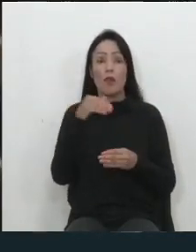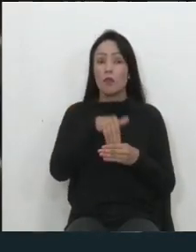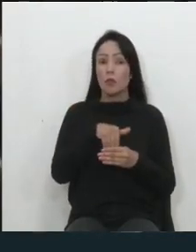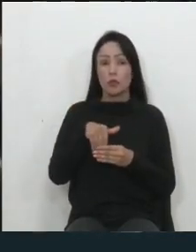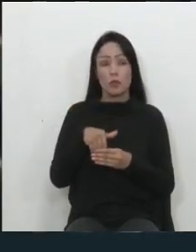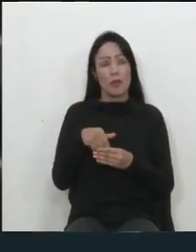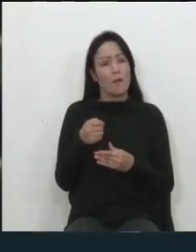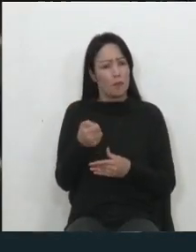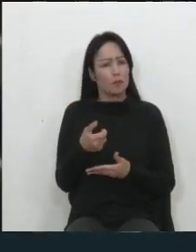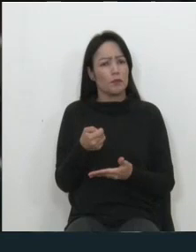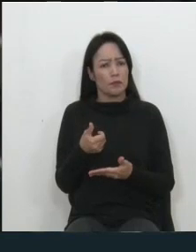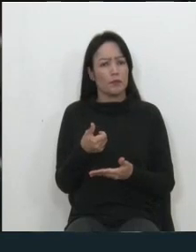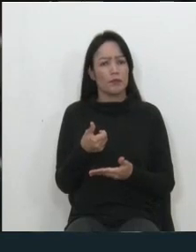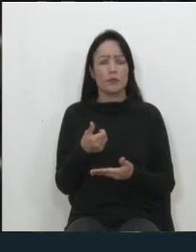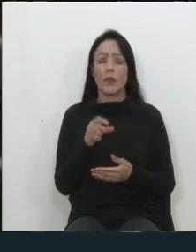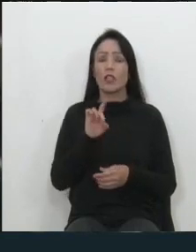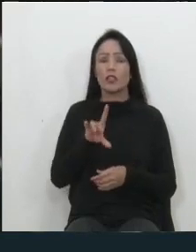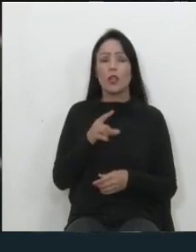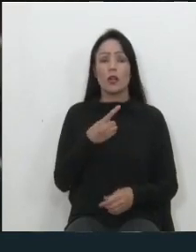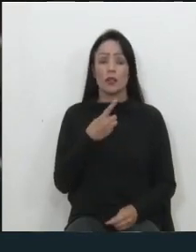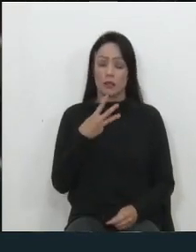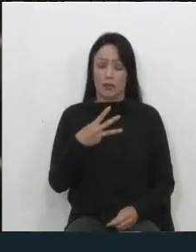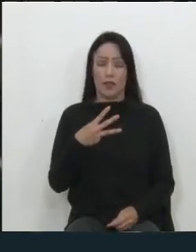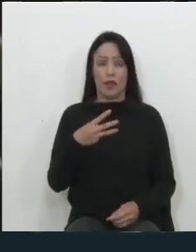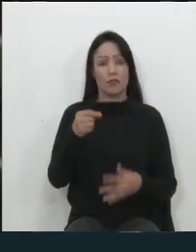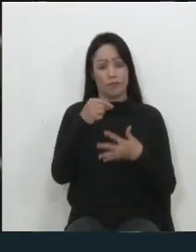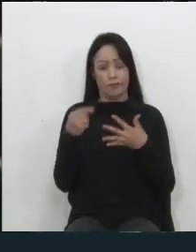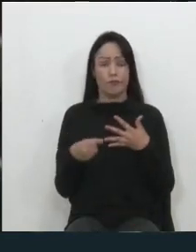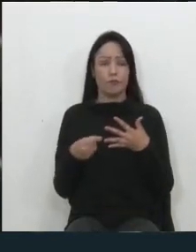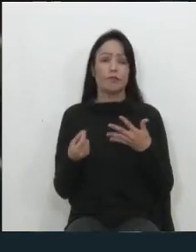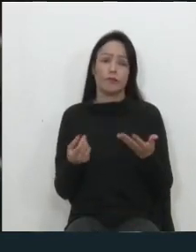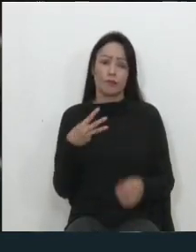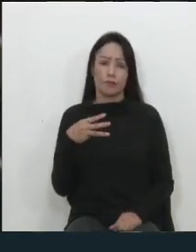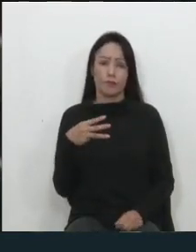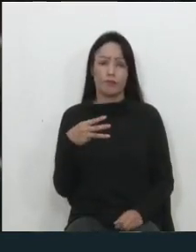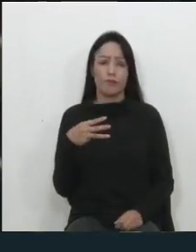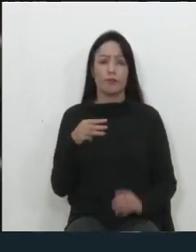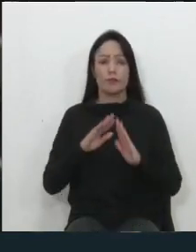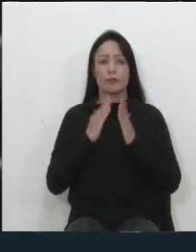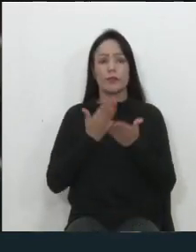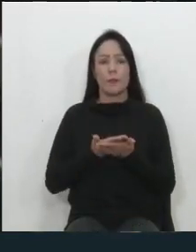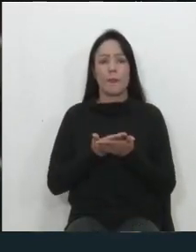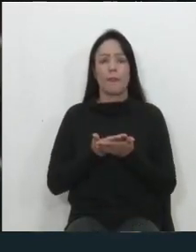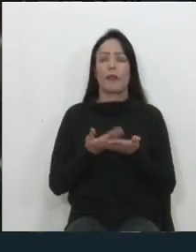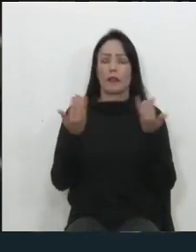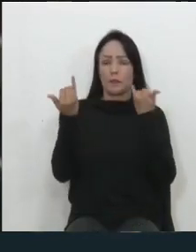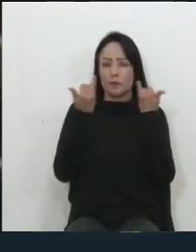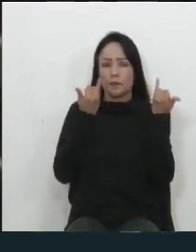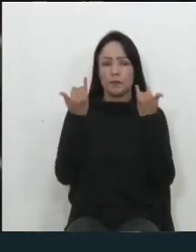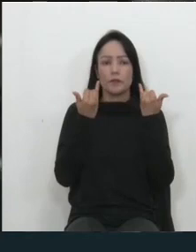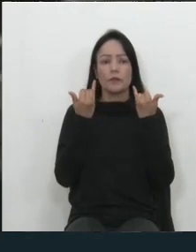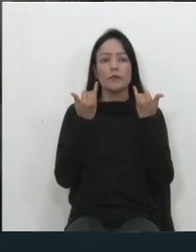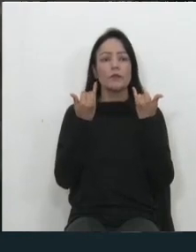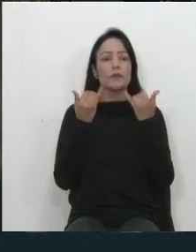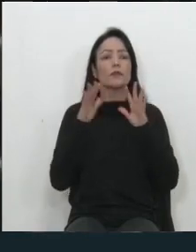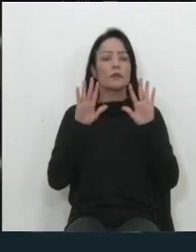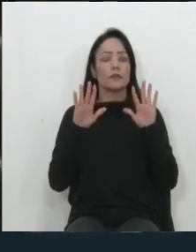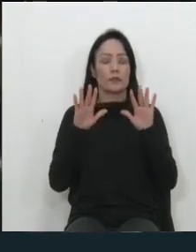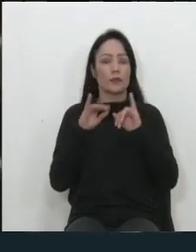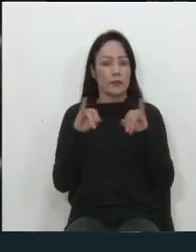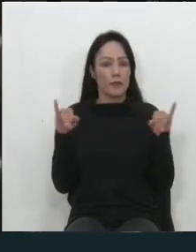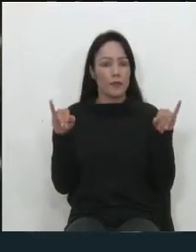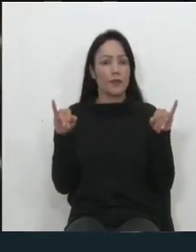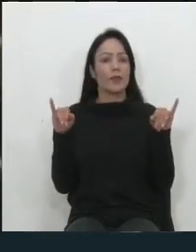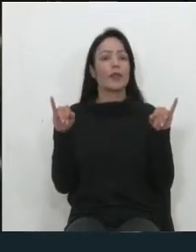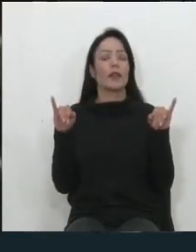poucas, você pode acompanhar, foram apenas 3 itens aí, né, do grande expediente, 3 requerimentos de informações, mas o que a gente pode dizer para você